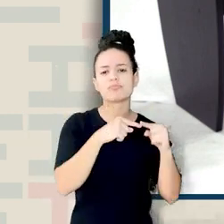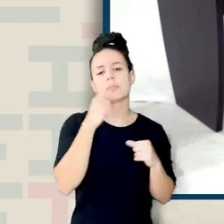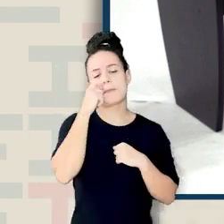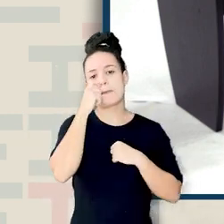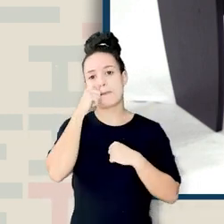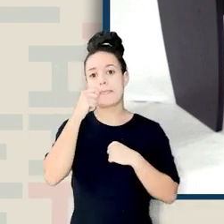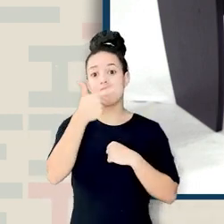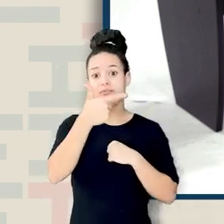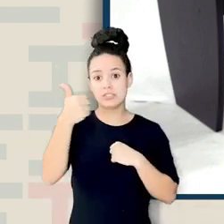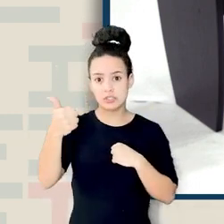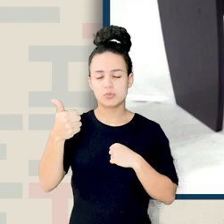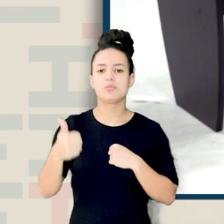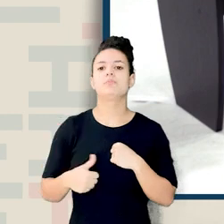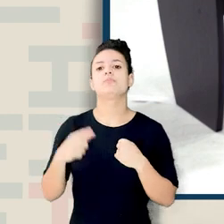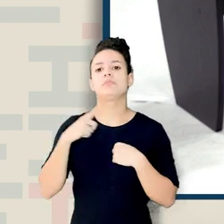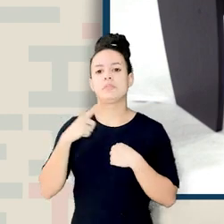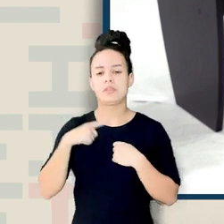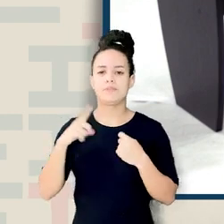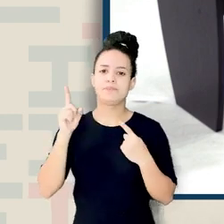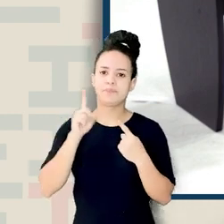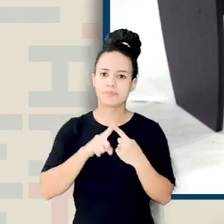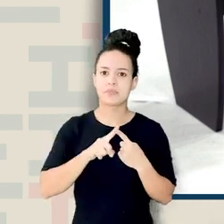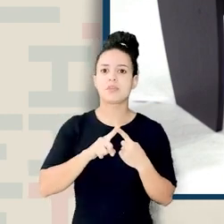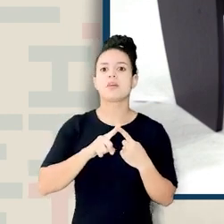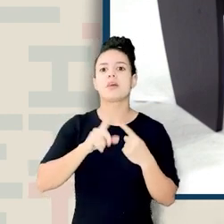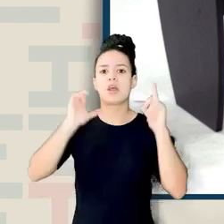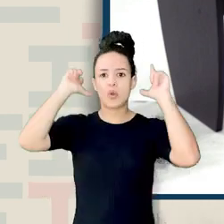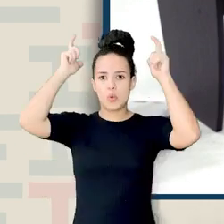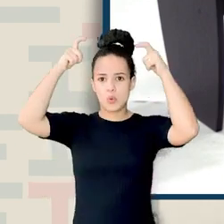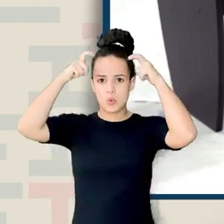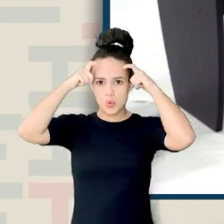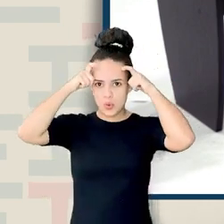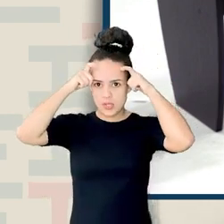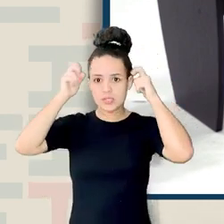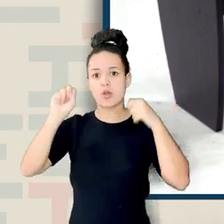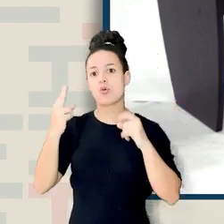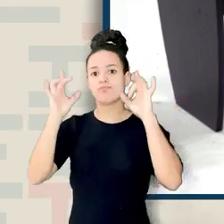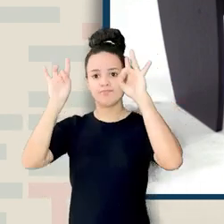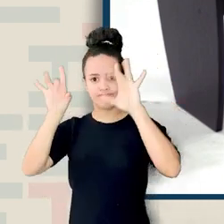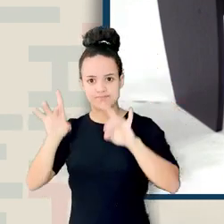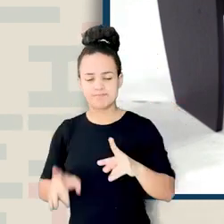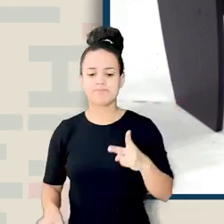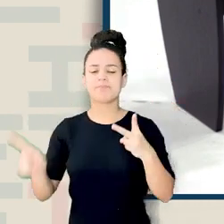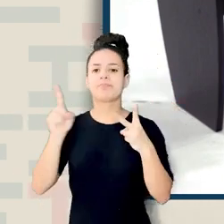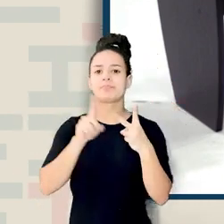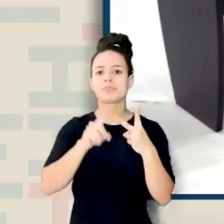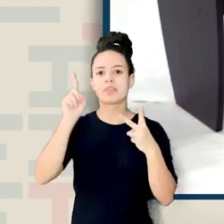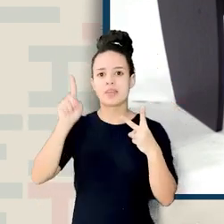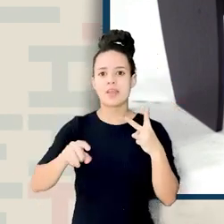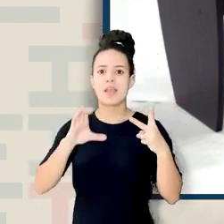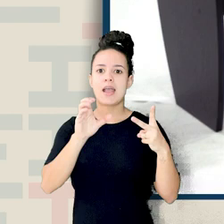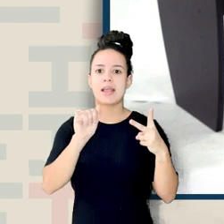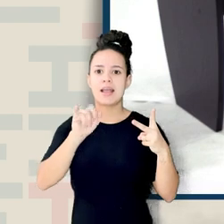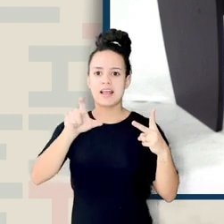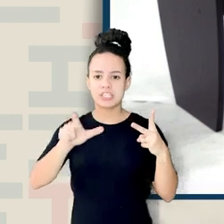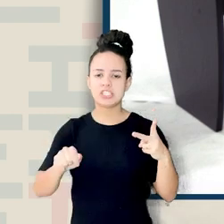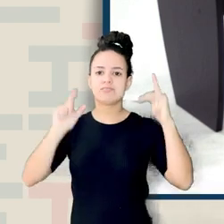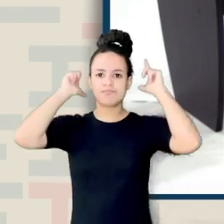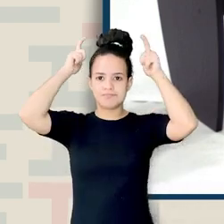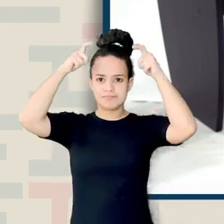21 toques, temos toque de coroação ou solene, toque de caixa de